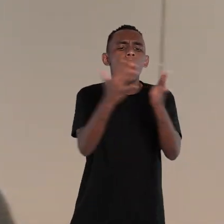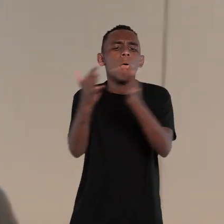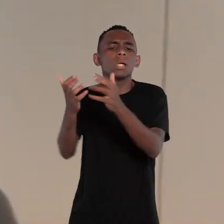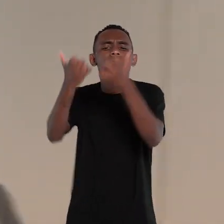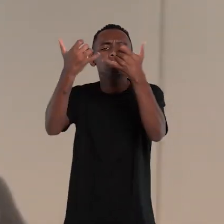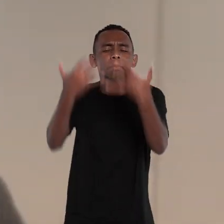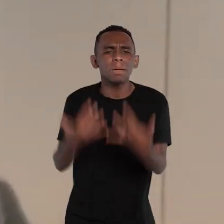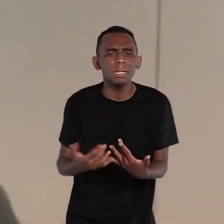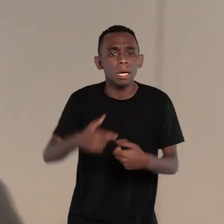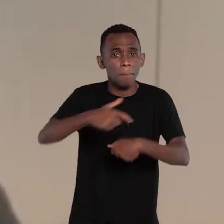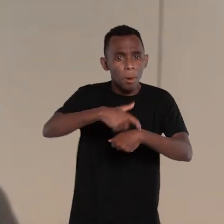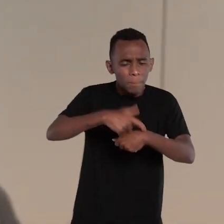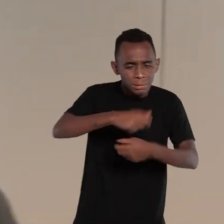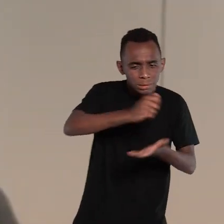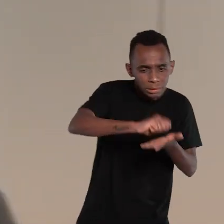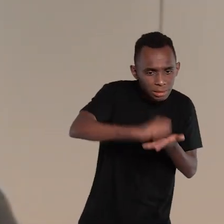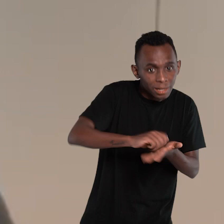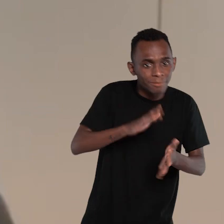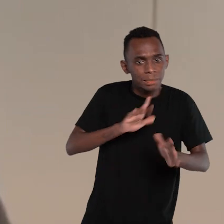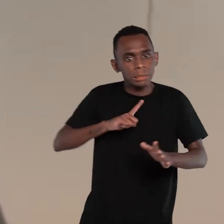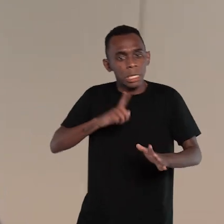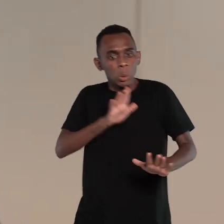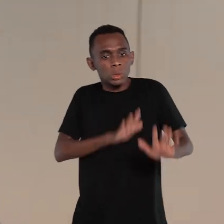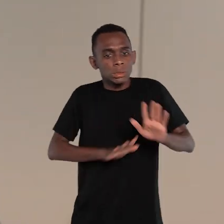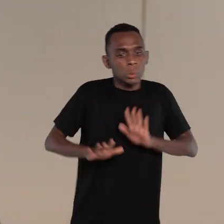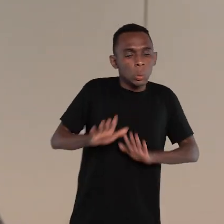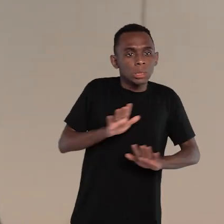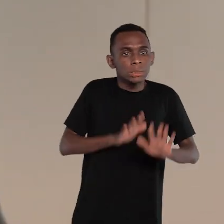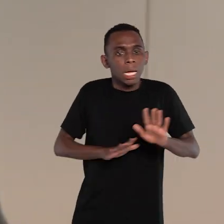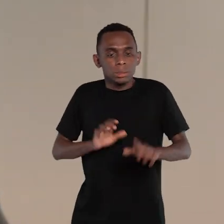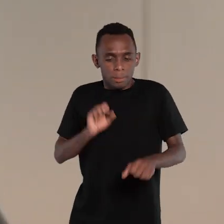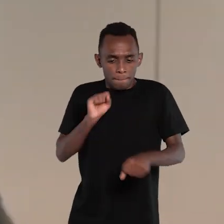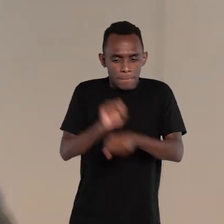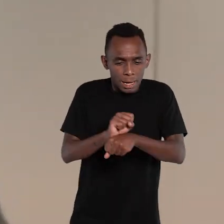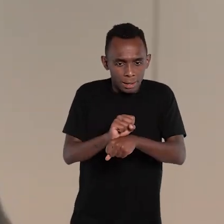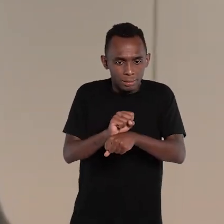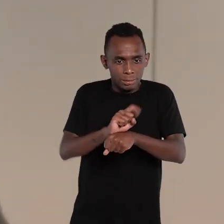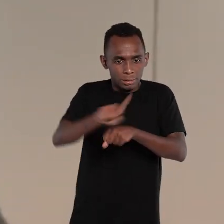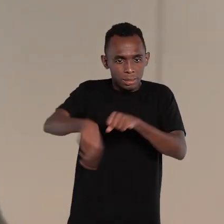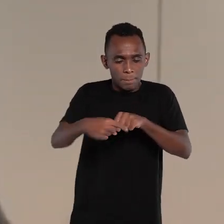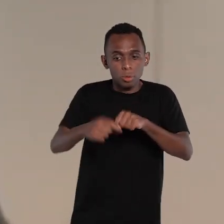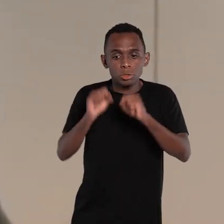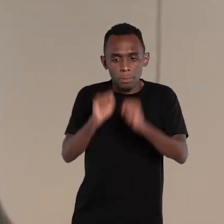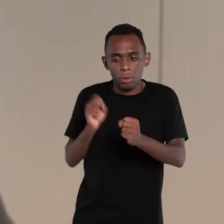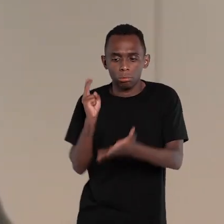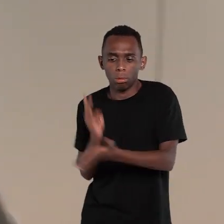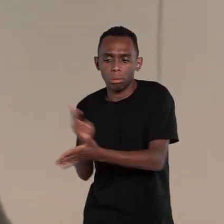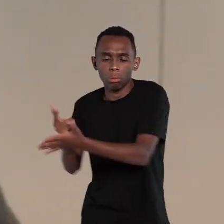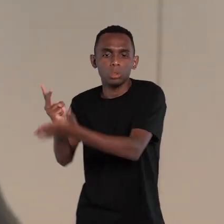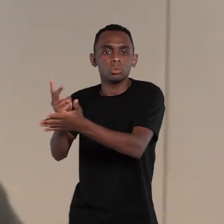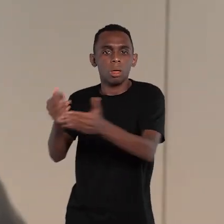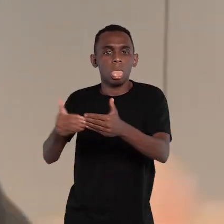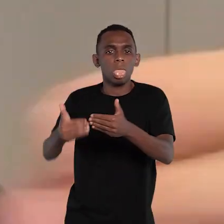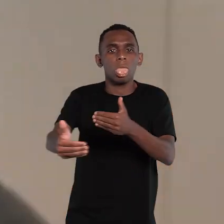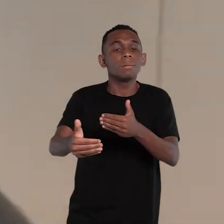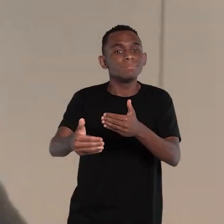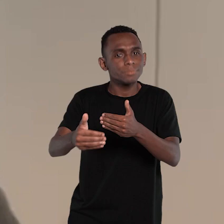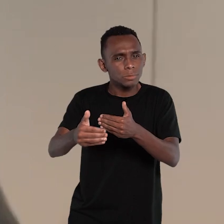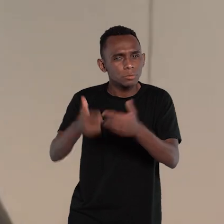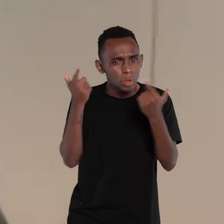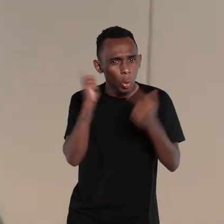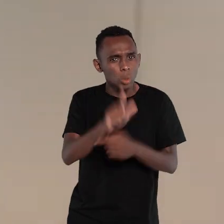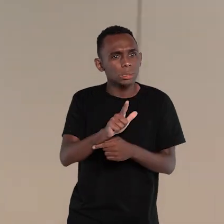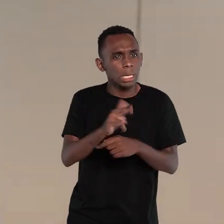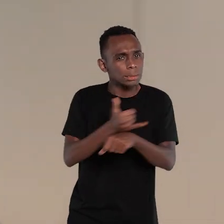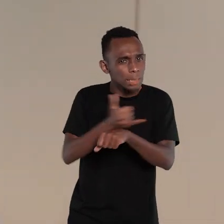de criação. Quando você escreve, você tem esse cuidado de parar no lugar que você sabe para onde que